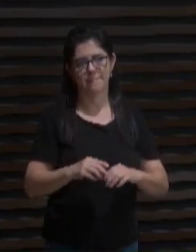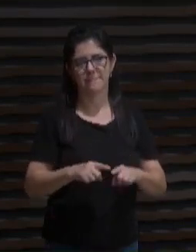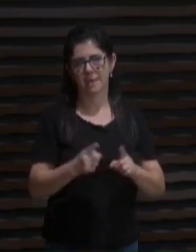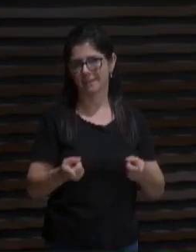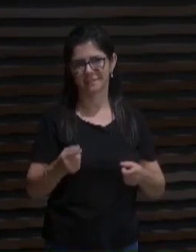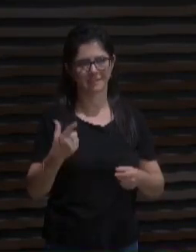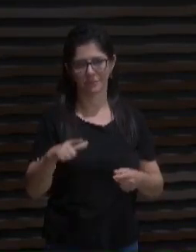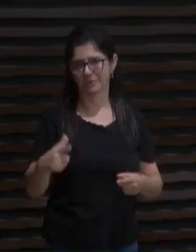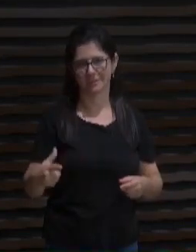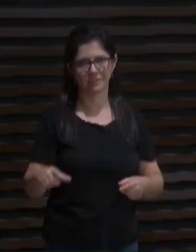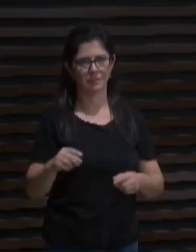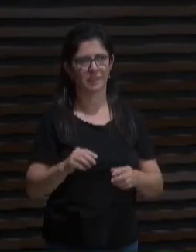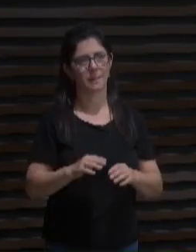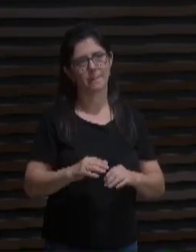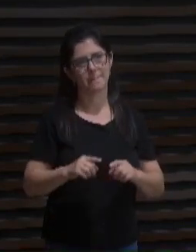que precioso.